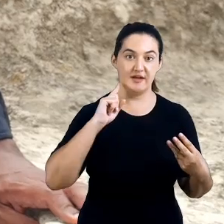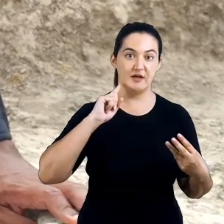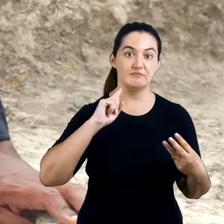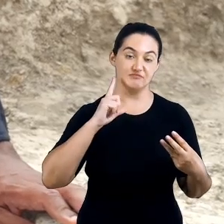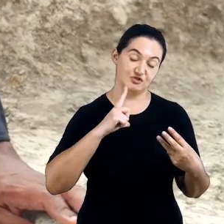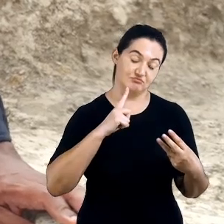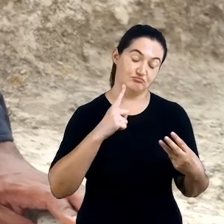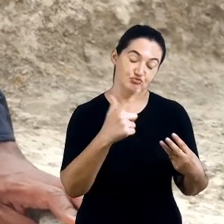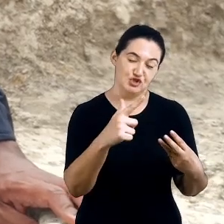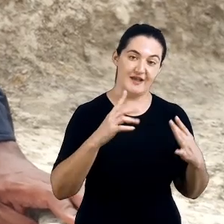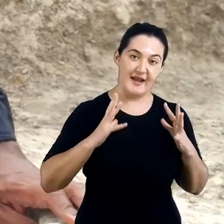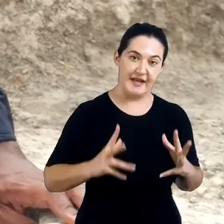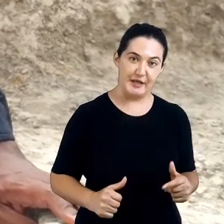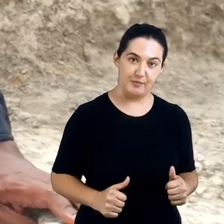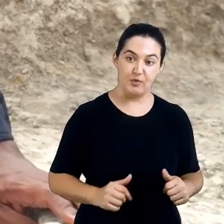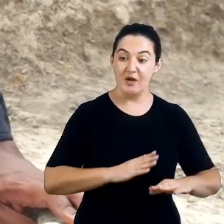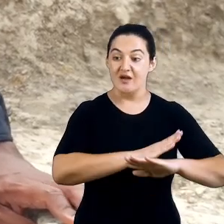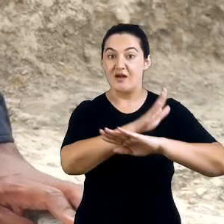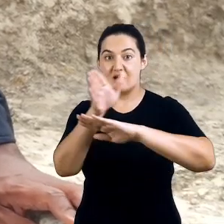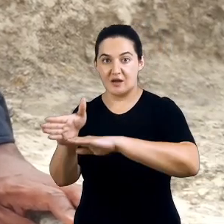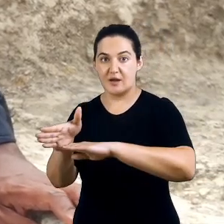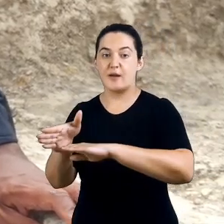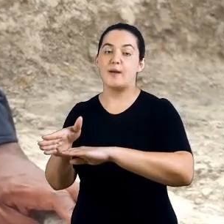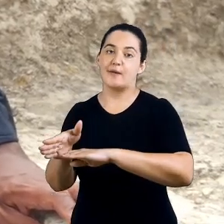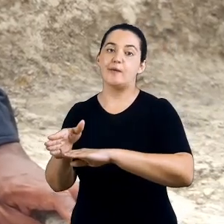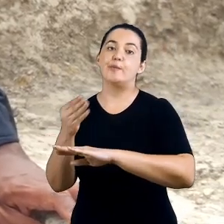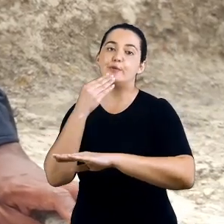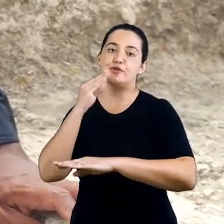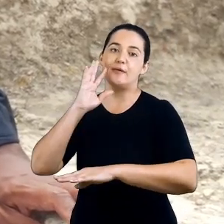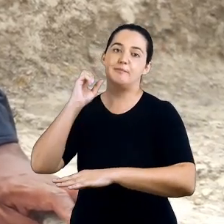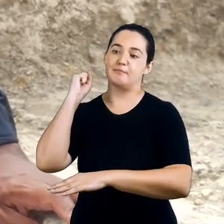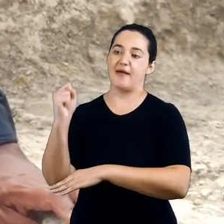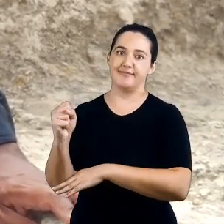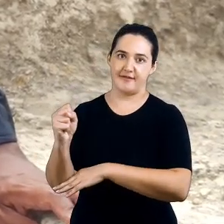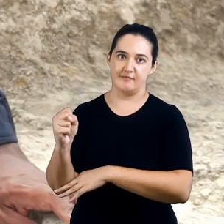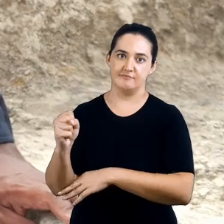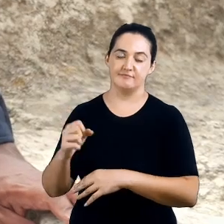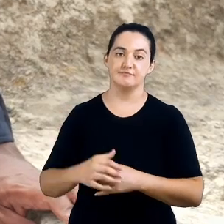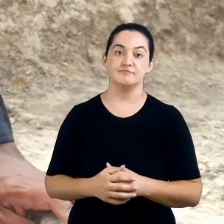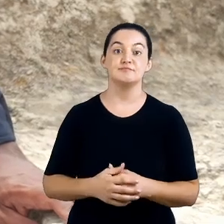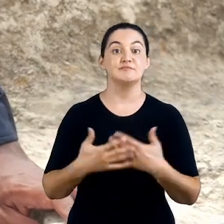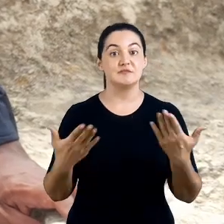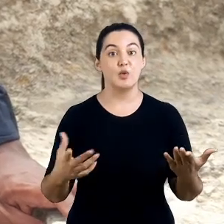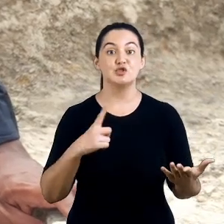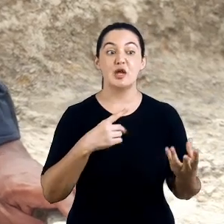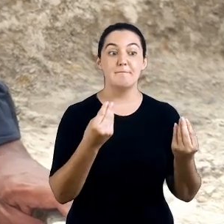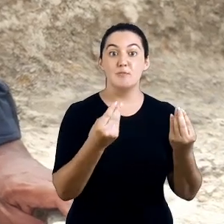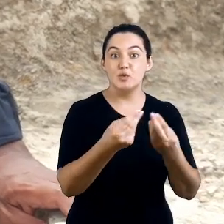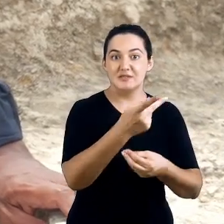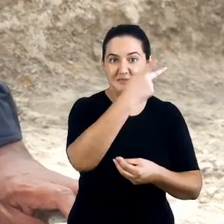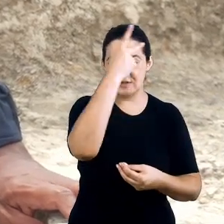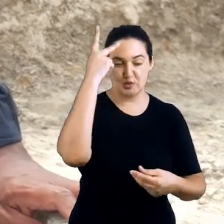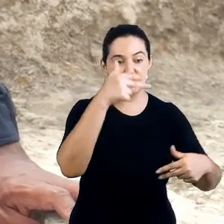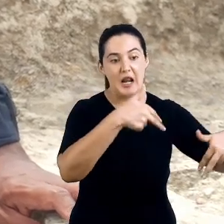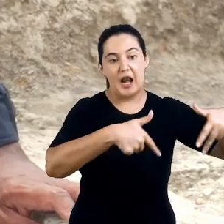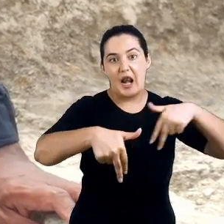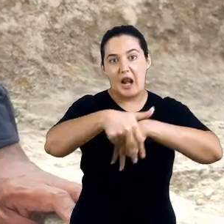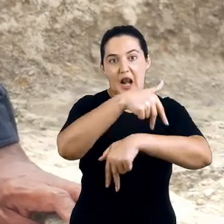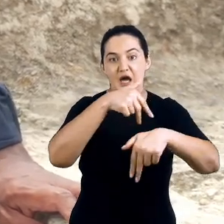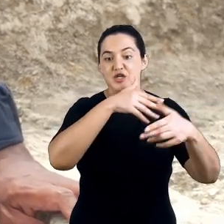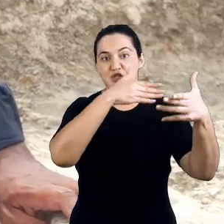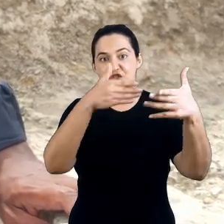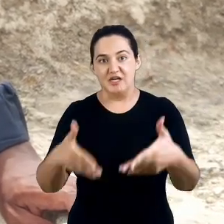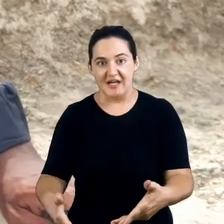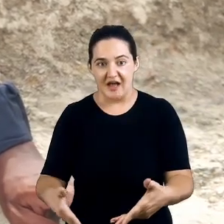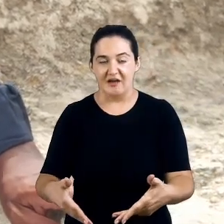devidamente purificado e ultrapassasse as linhas do Sorek, poderia ser morto. Então imagine os peregrinos vindo até Jerusalém. Eles chegavam